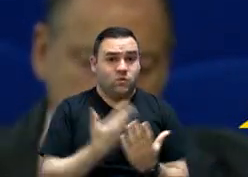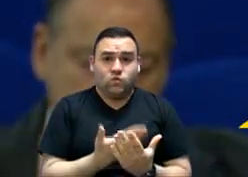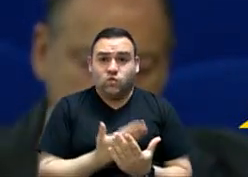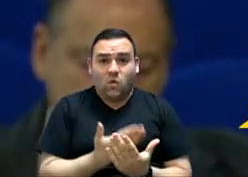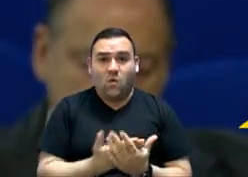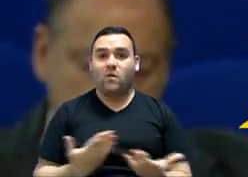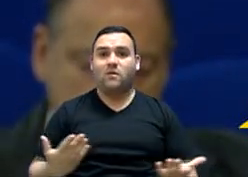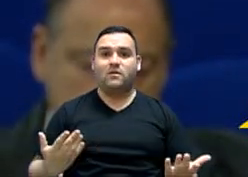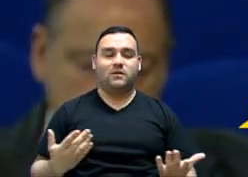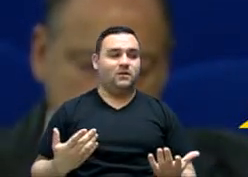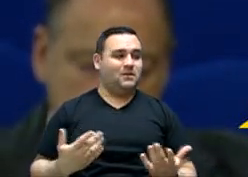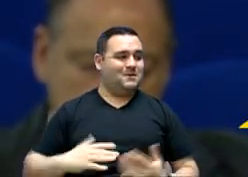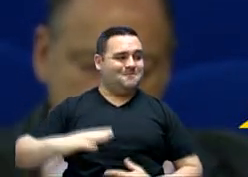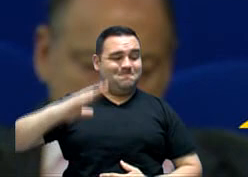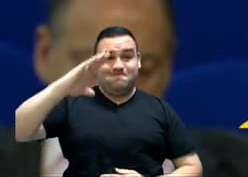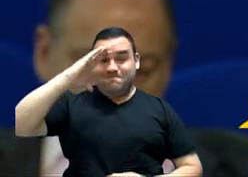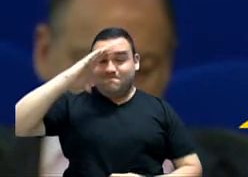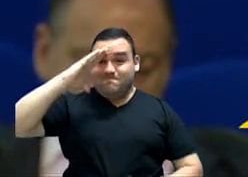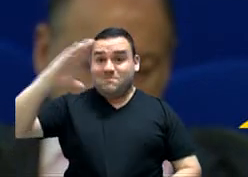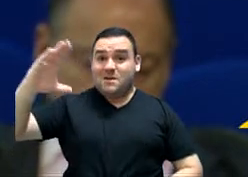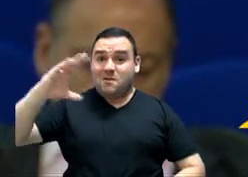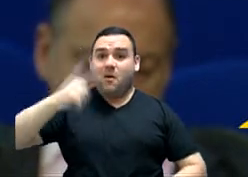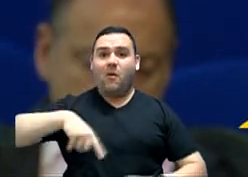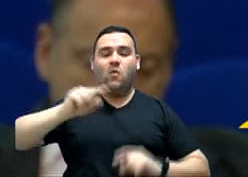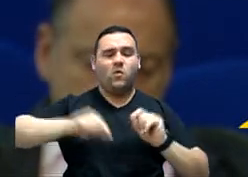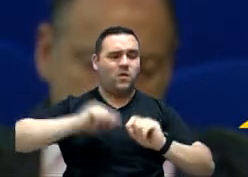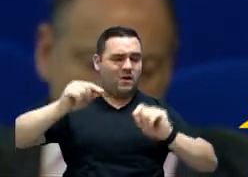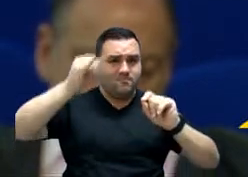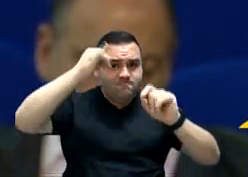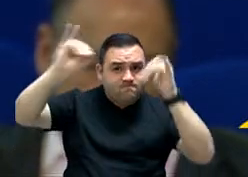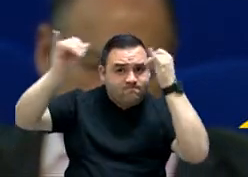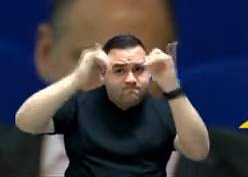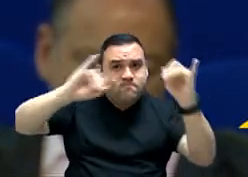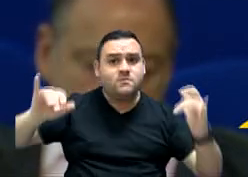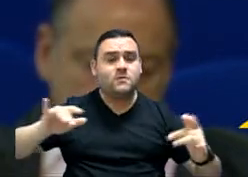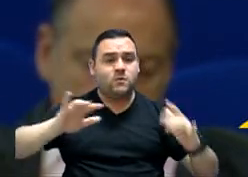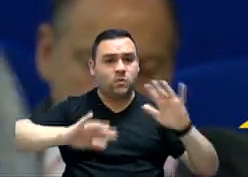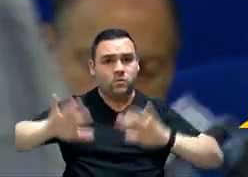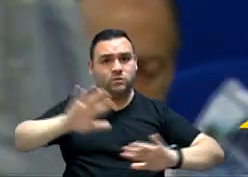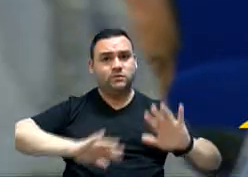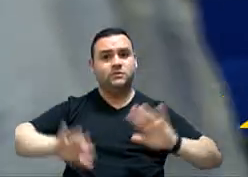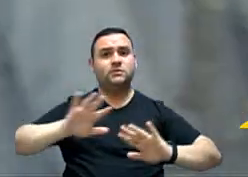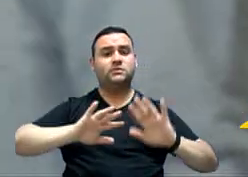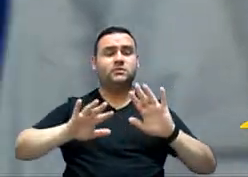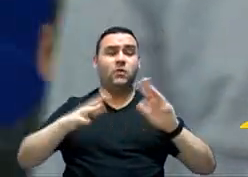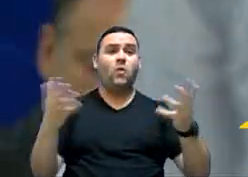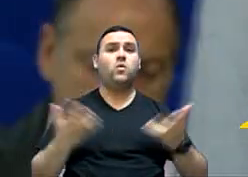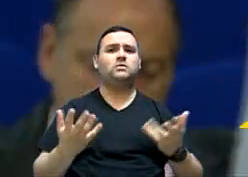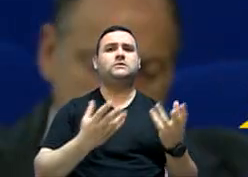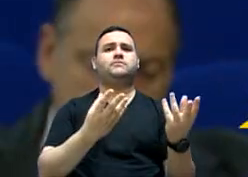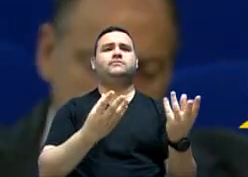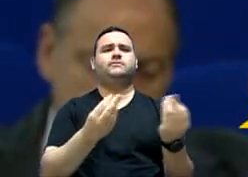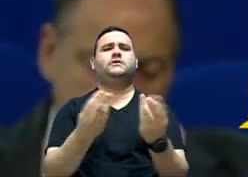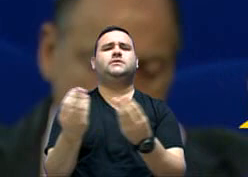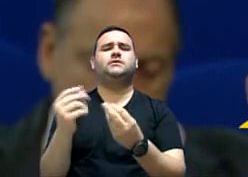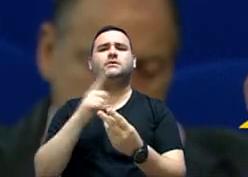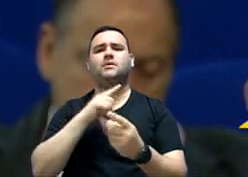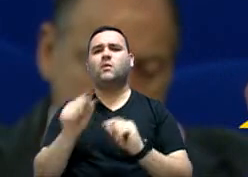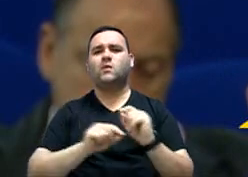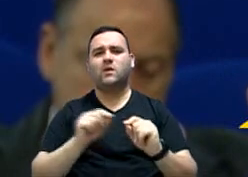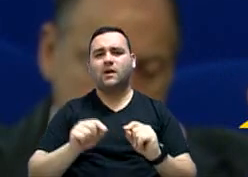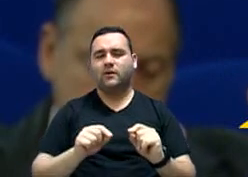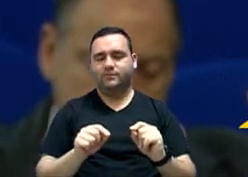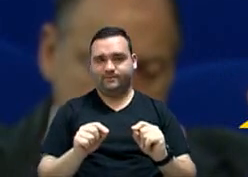escolas, principalmente a prevenção. E a gente vê muito hoje, vereador Hélio,